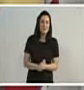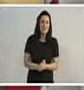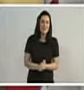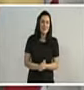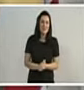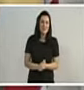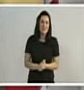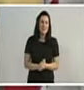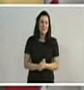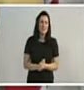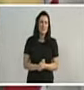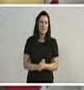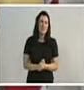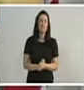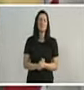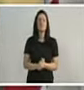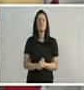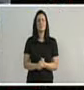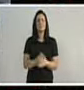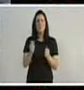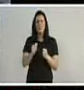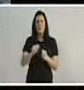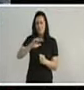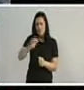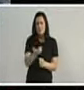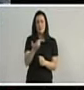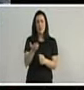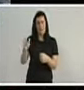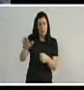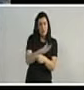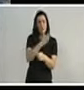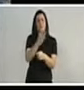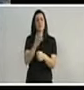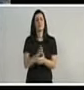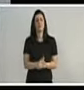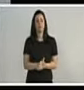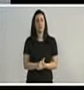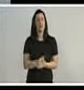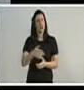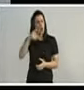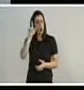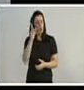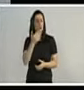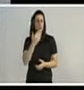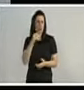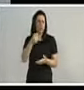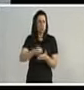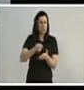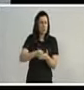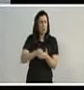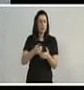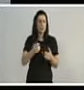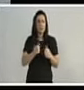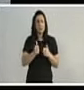para fecharem as crateras que estavam tomando conta da via cobramos aqui nesta casa também onde ontem a companhia equipe da